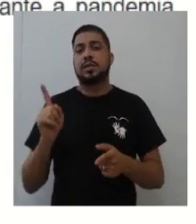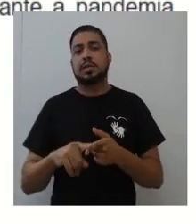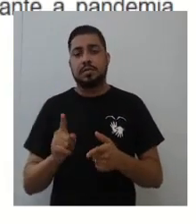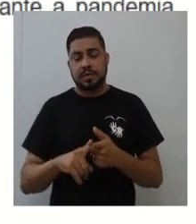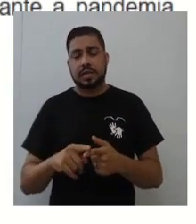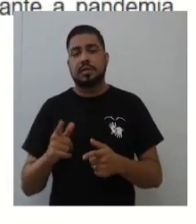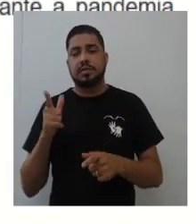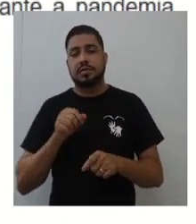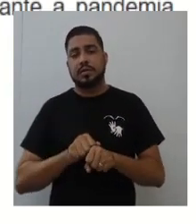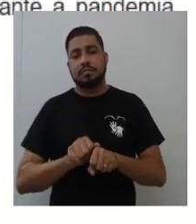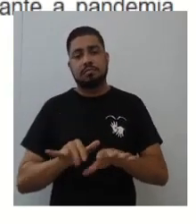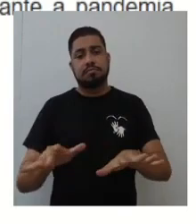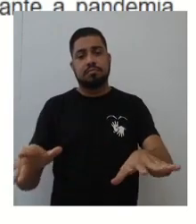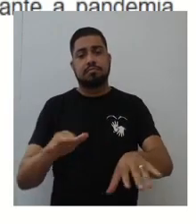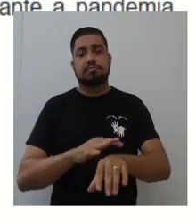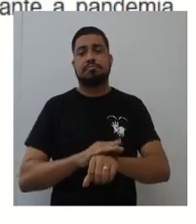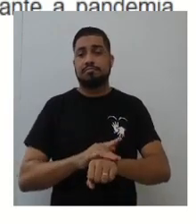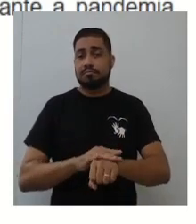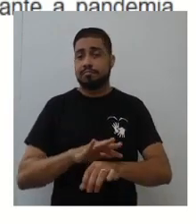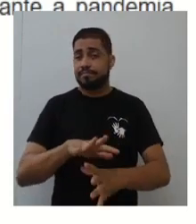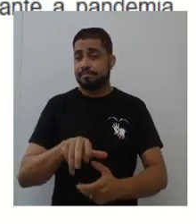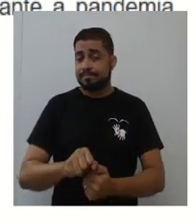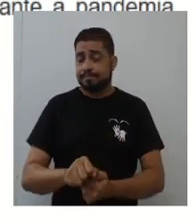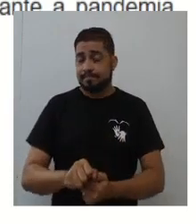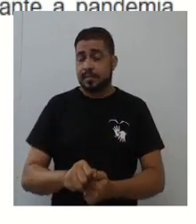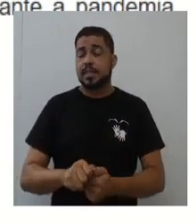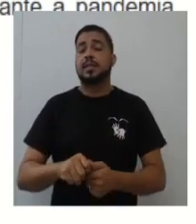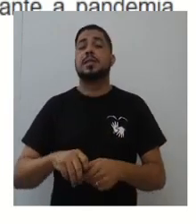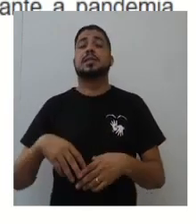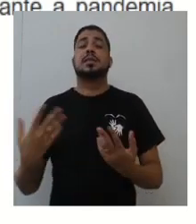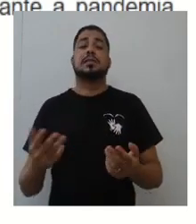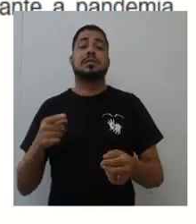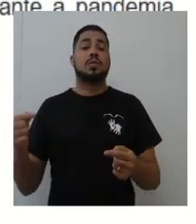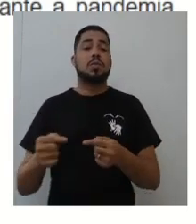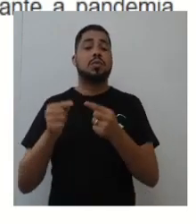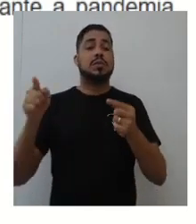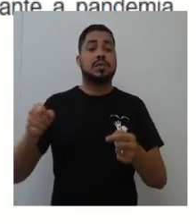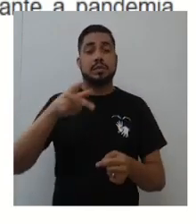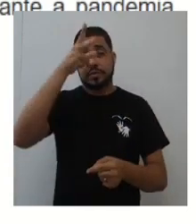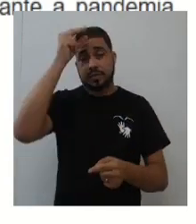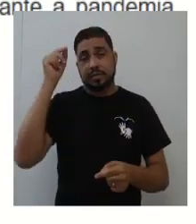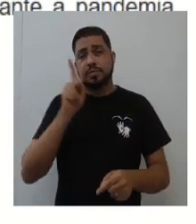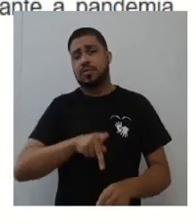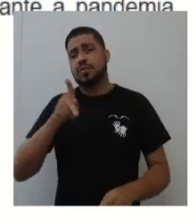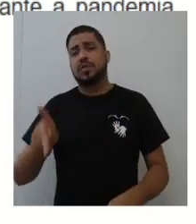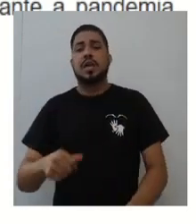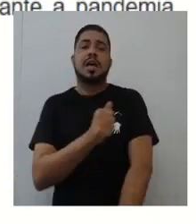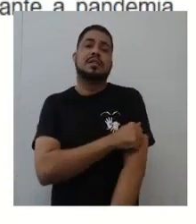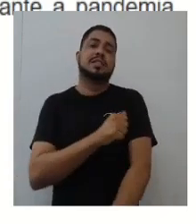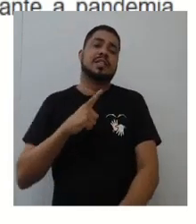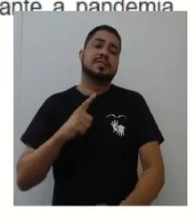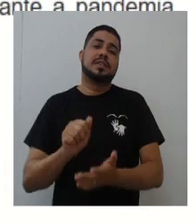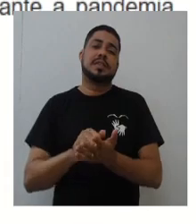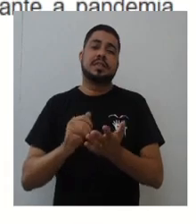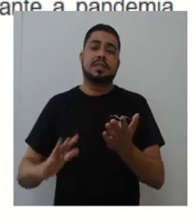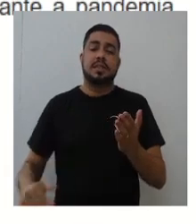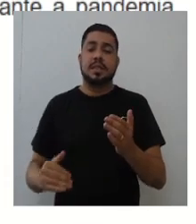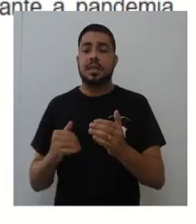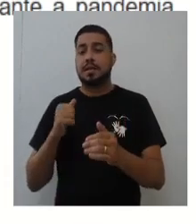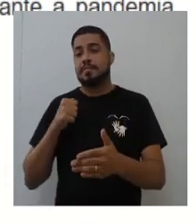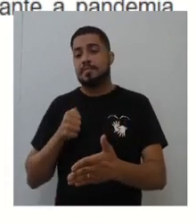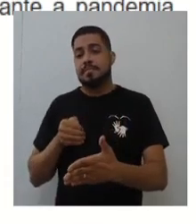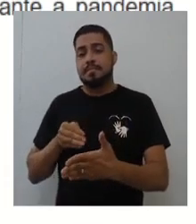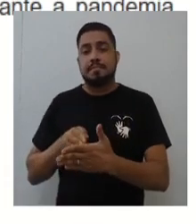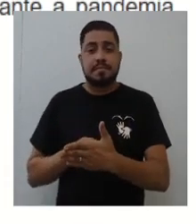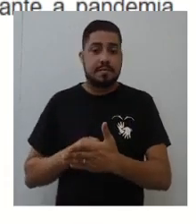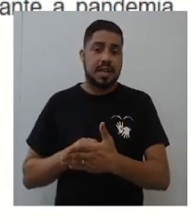pandemia, afirmou. Ainda de acordo com o prefeito, professores e alunos tiveram as atividades suspensas desde